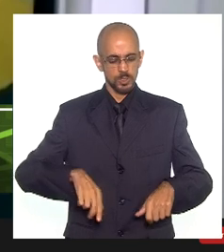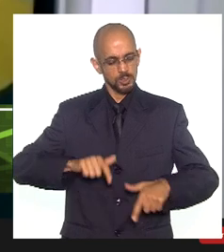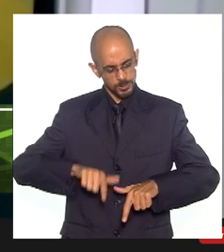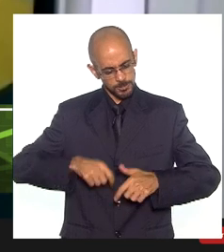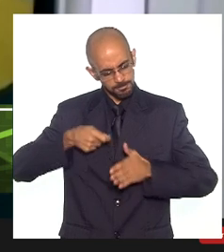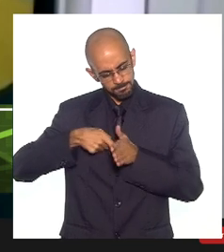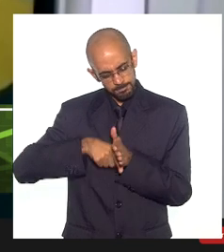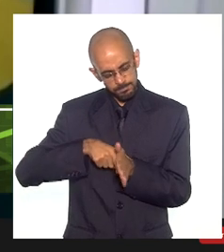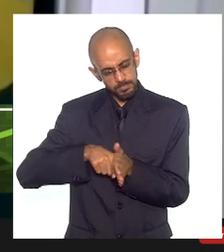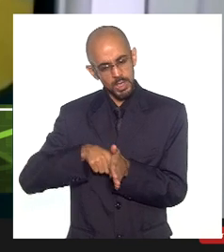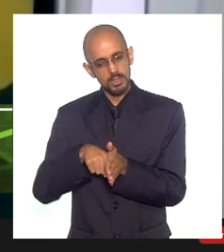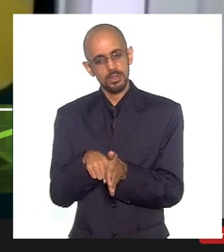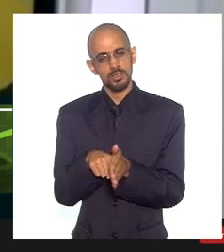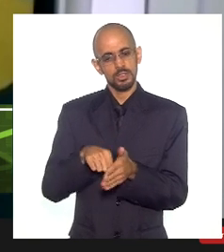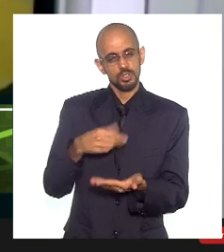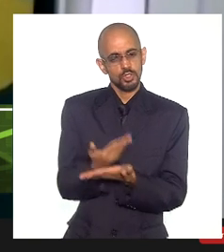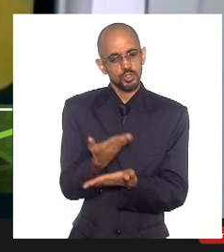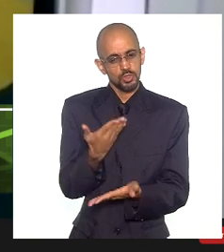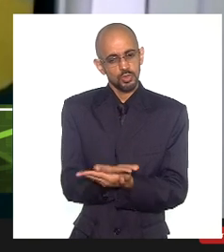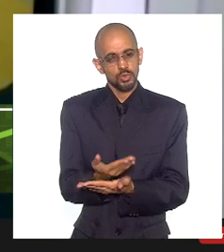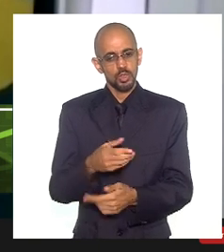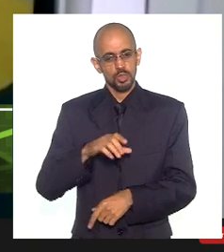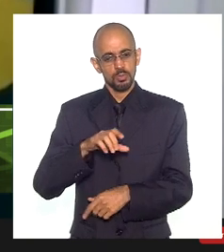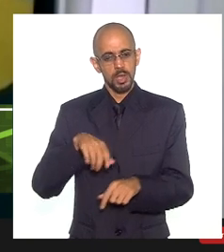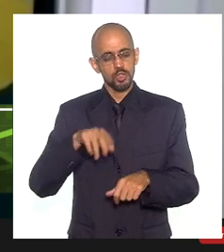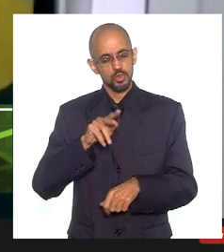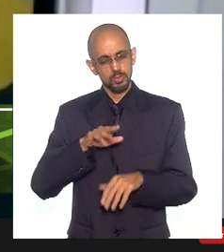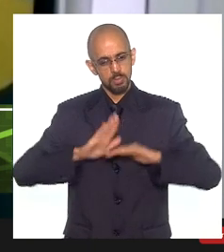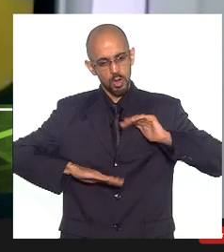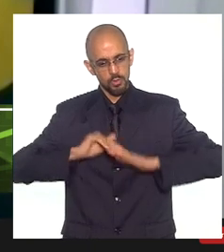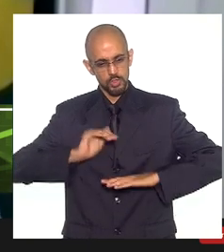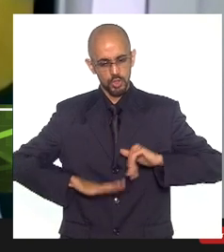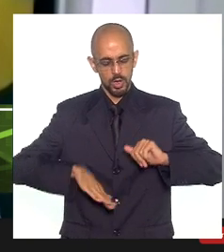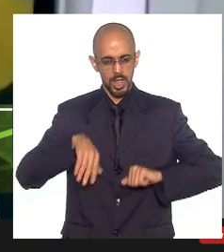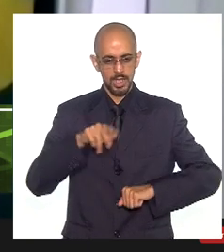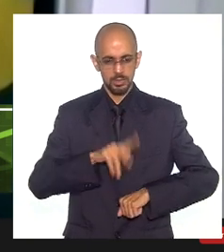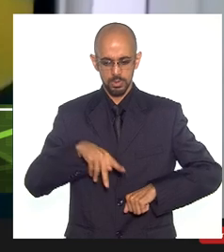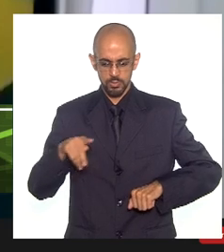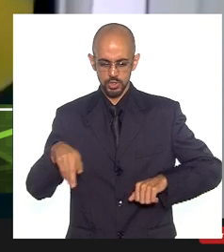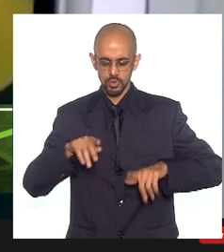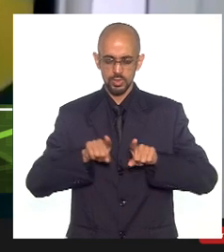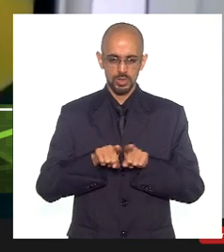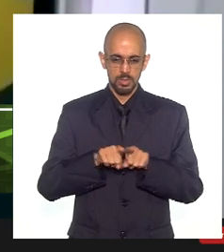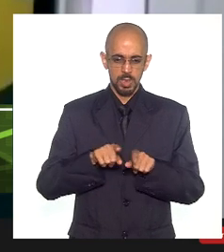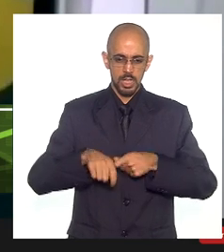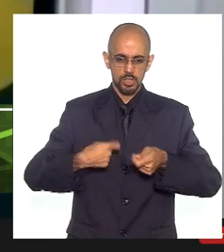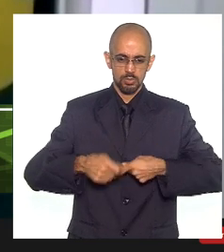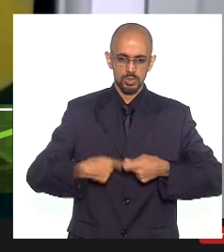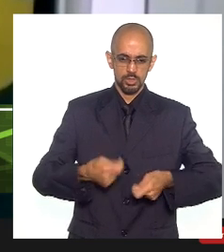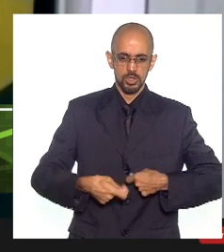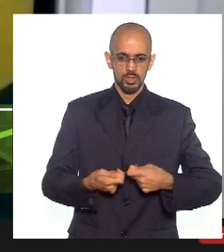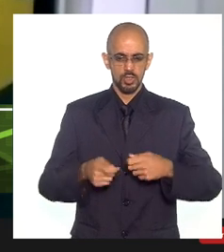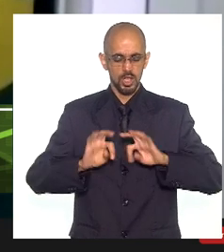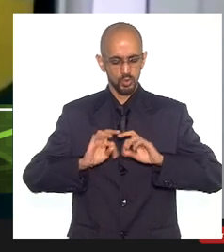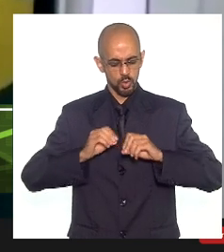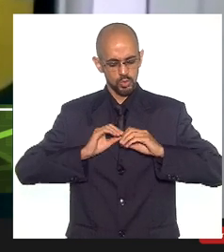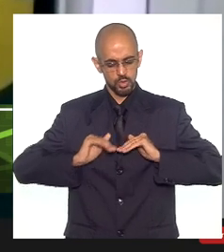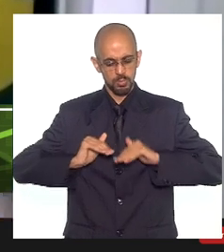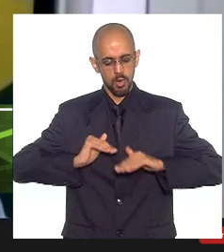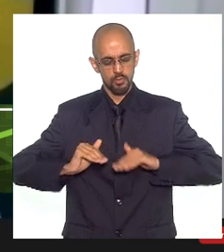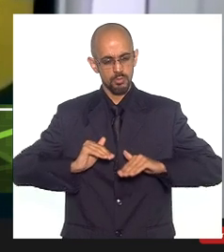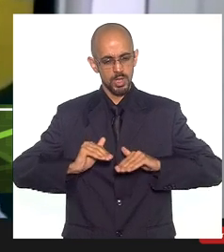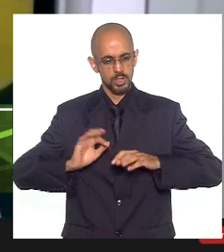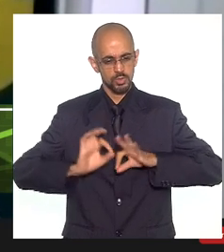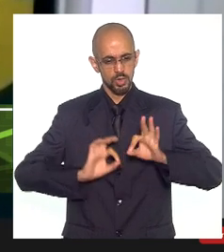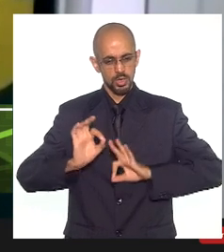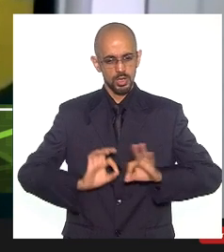seus profissionais, tanto docentes quanto técnico-administrativos, de seus movimentos organizados, as